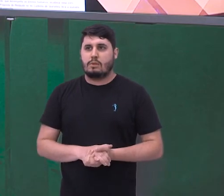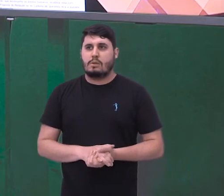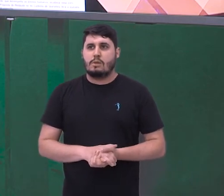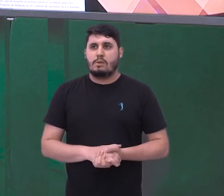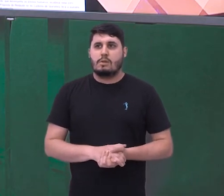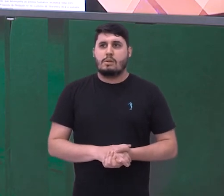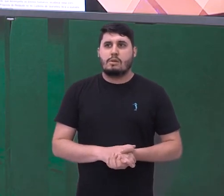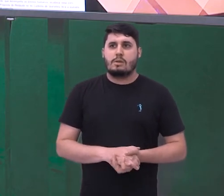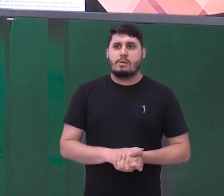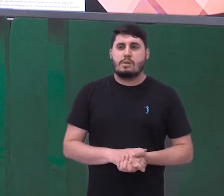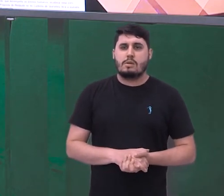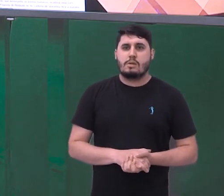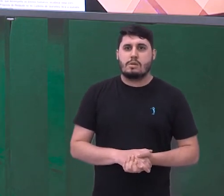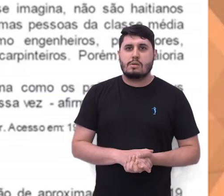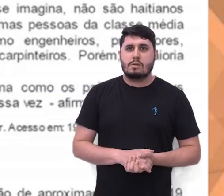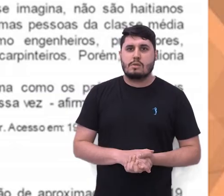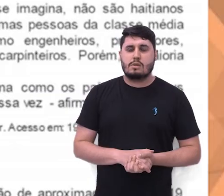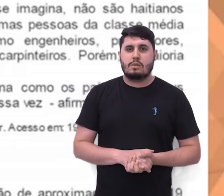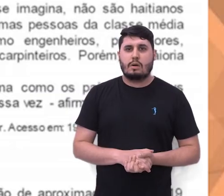isso.